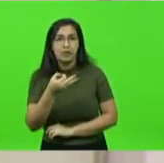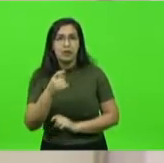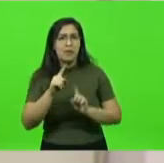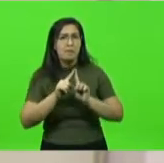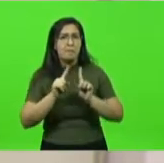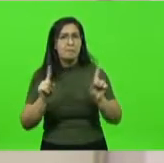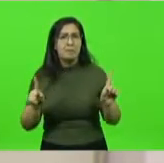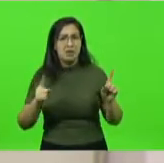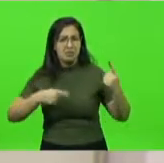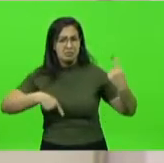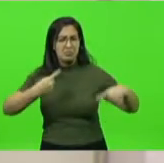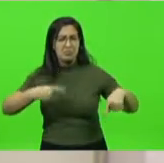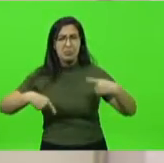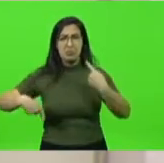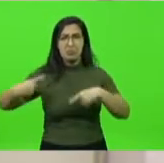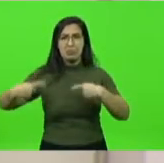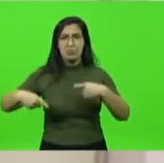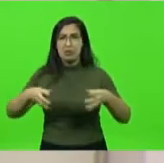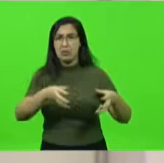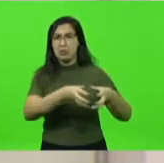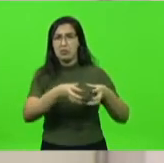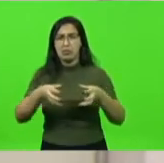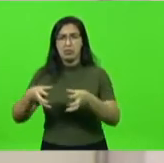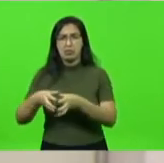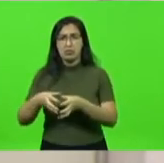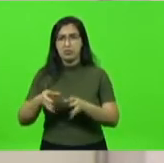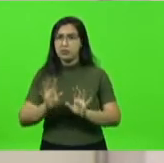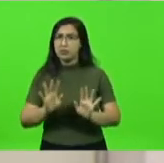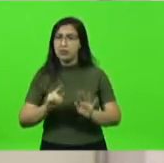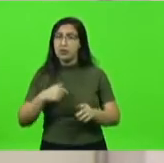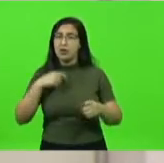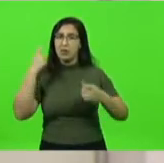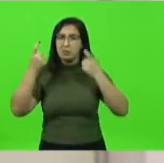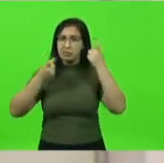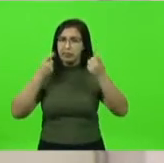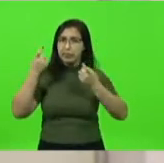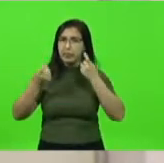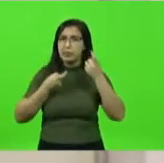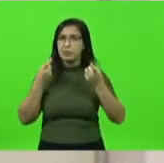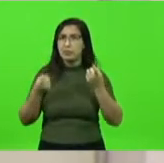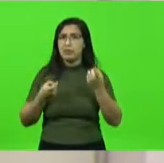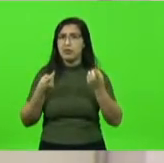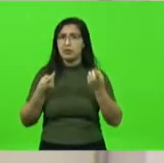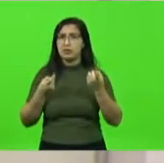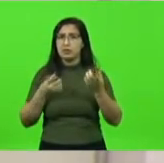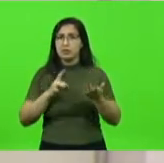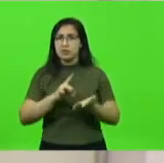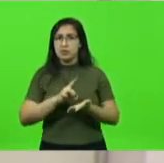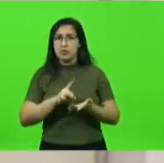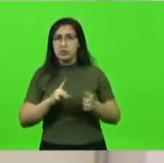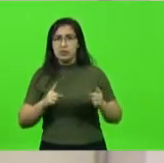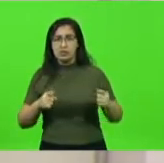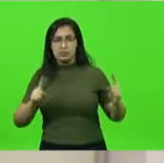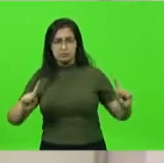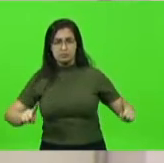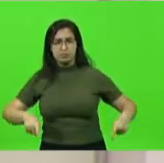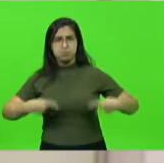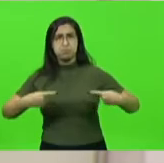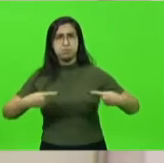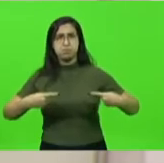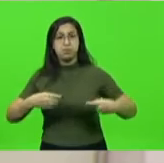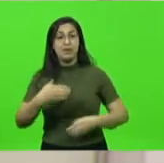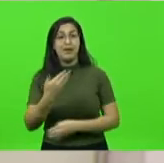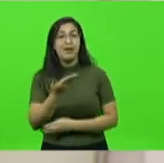de categoria, e me preocupa essa rivalidade lá na ponta, nos batalhões